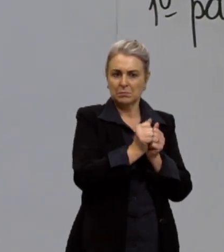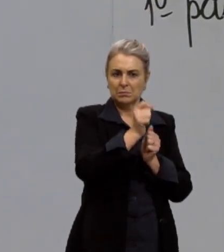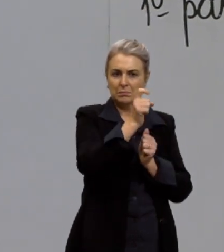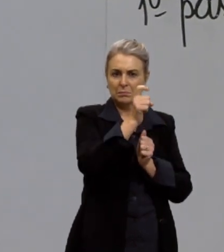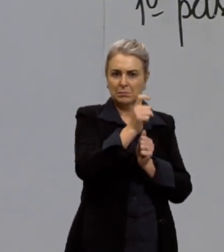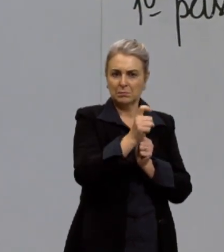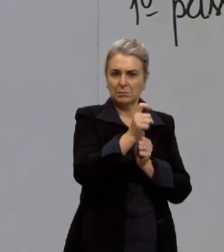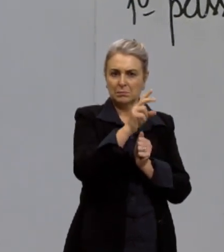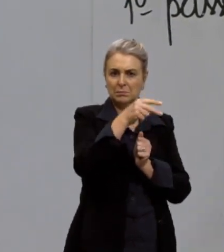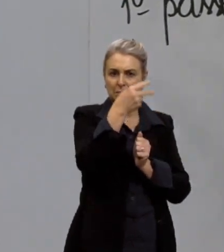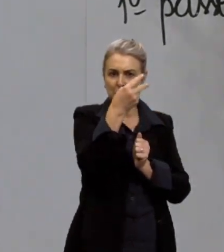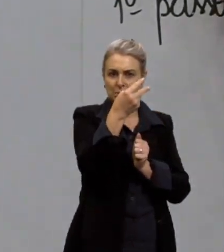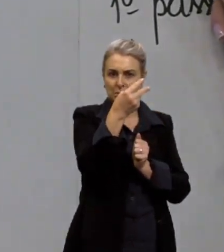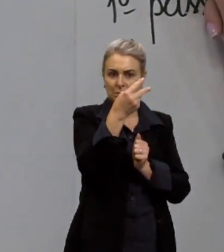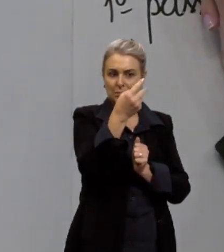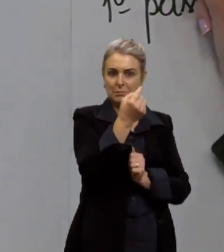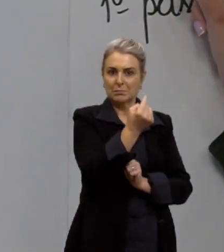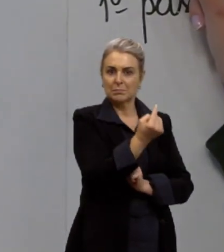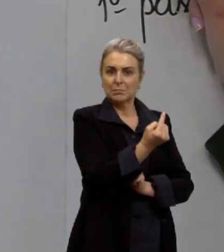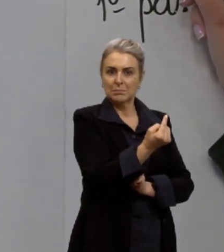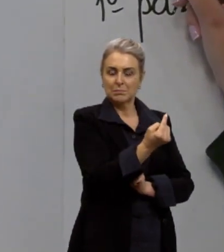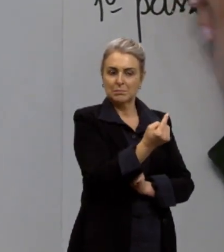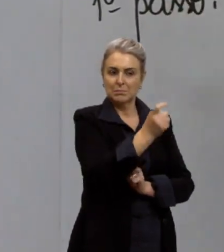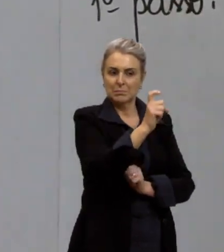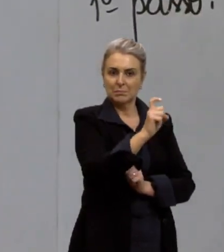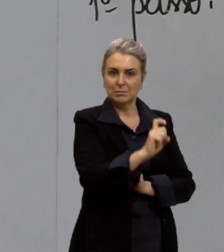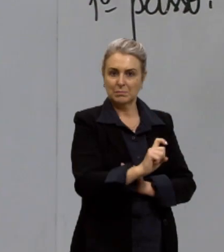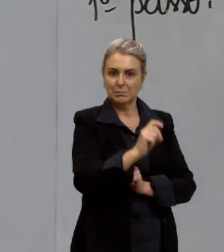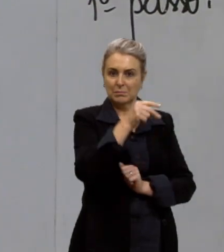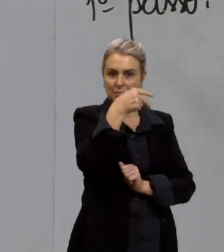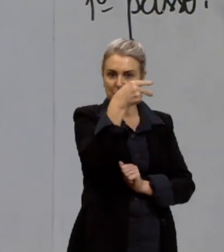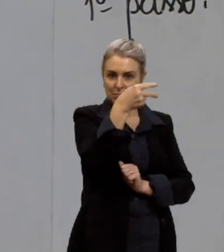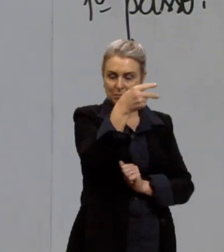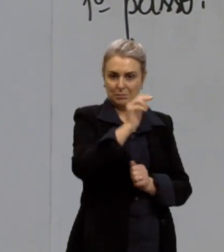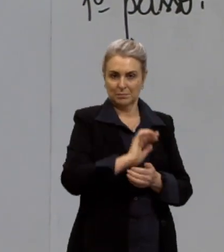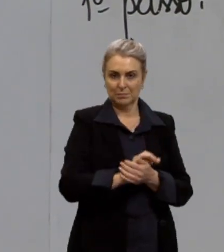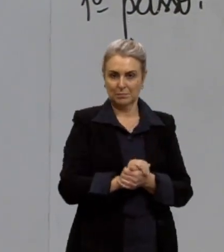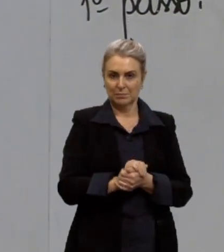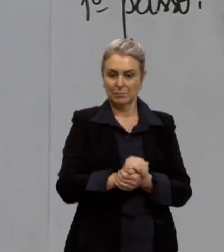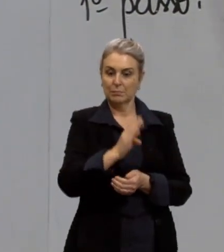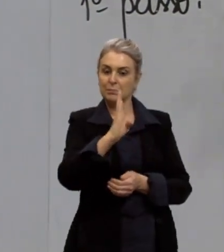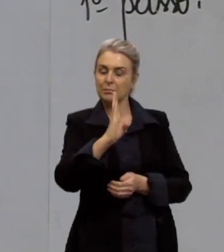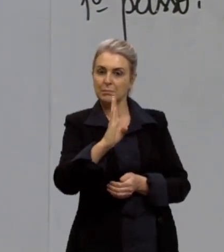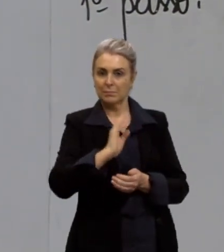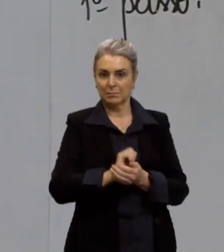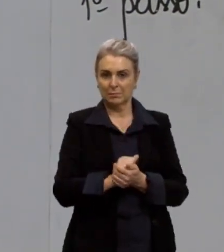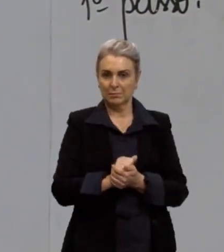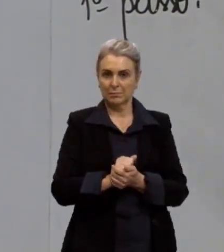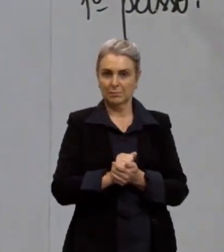1, certo? É 1x ao quadrado. Termo B está junto do